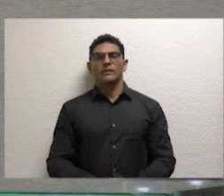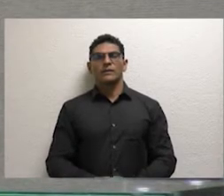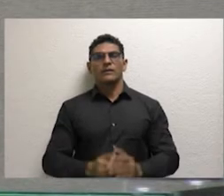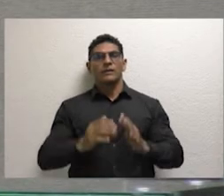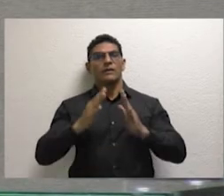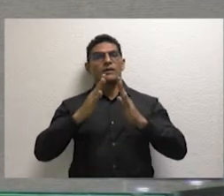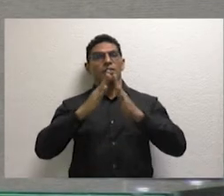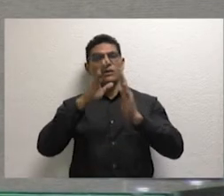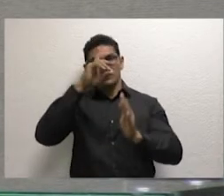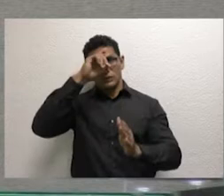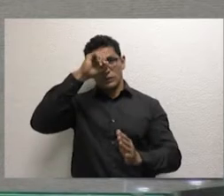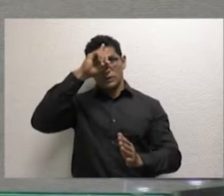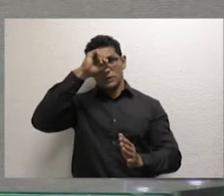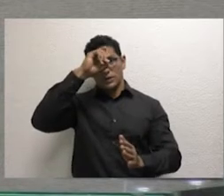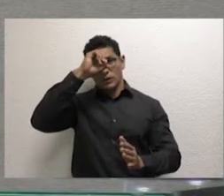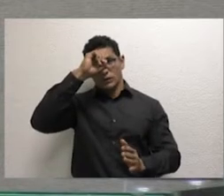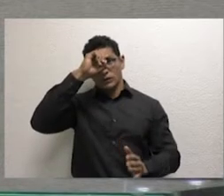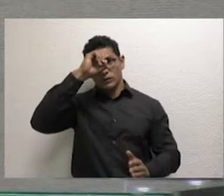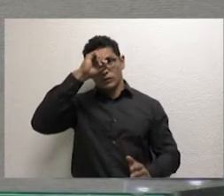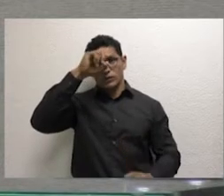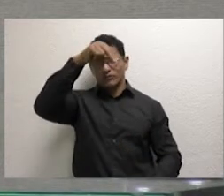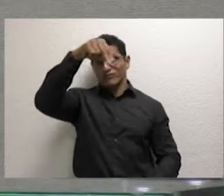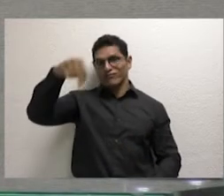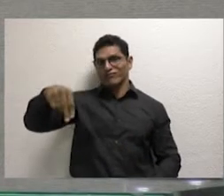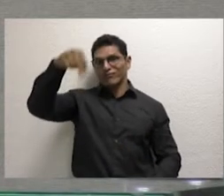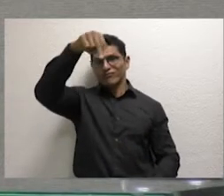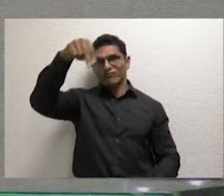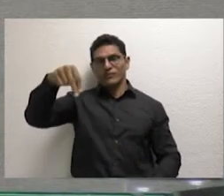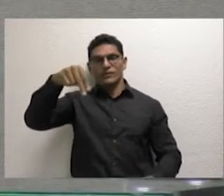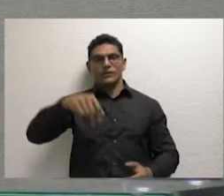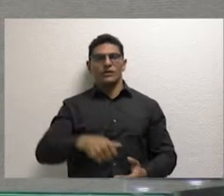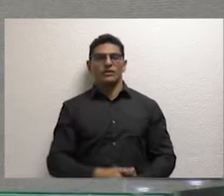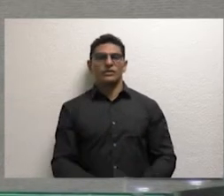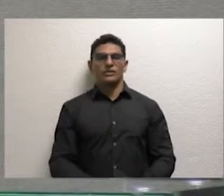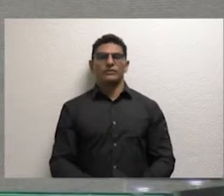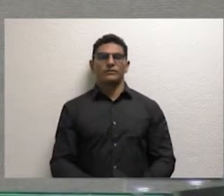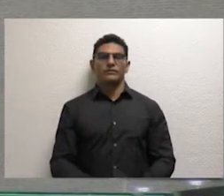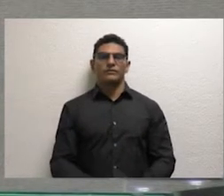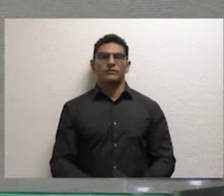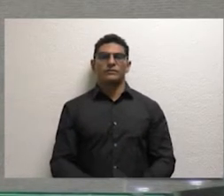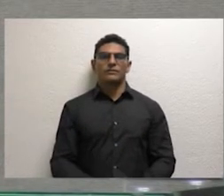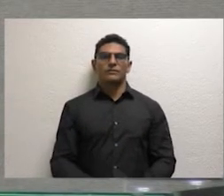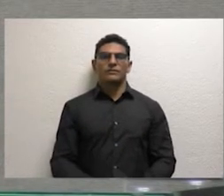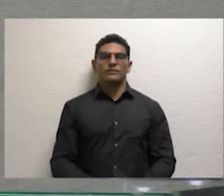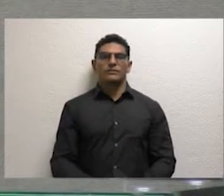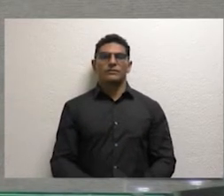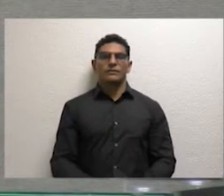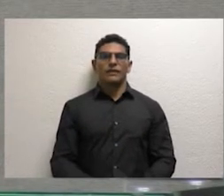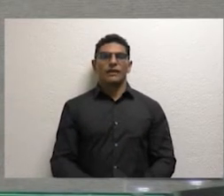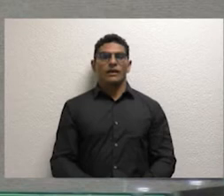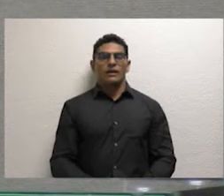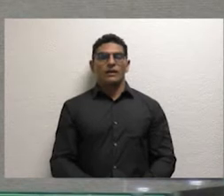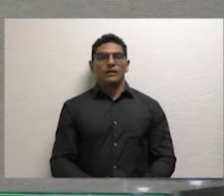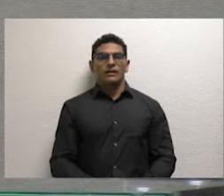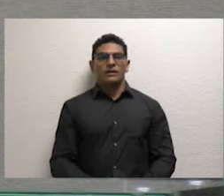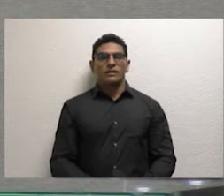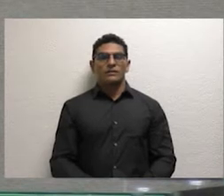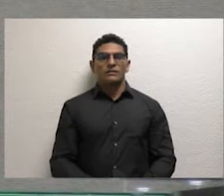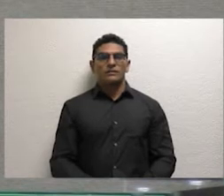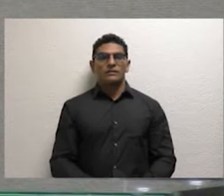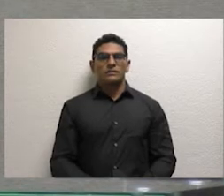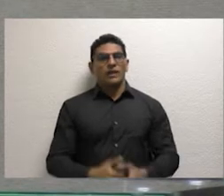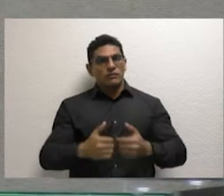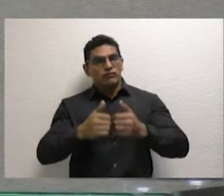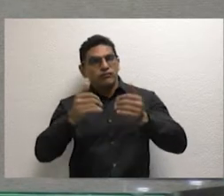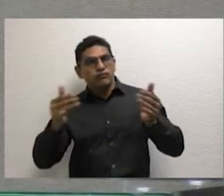Norte, compreendendo aí as atividades do